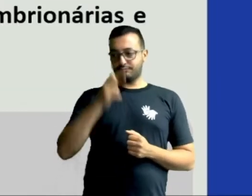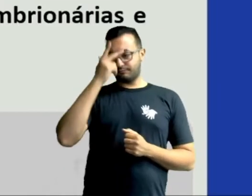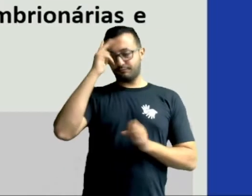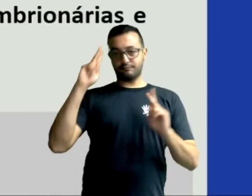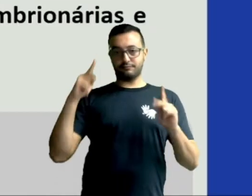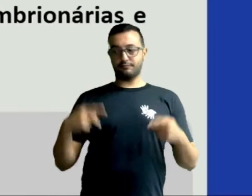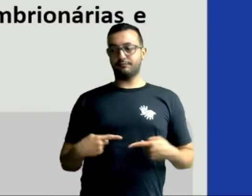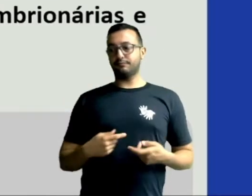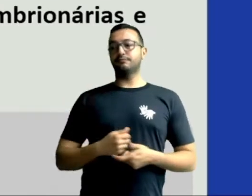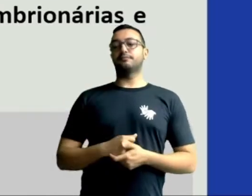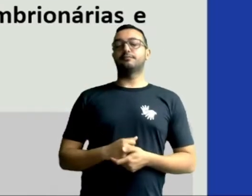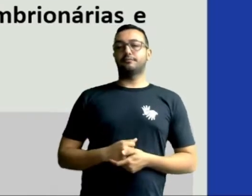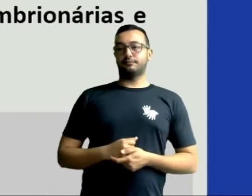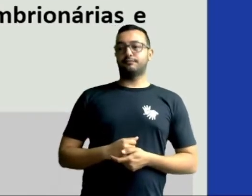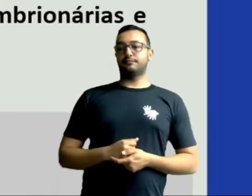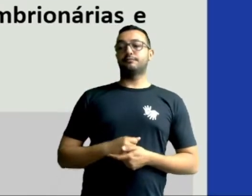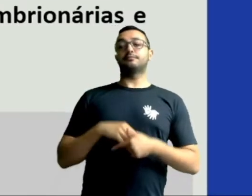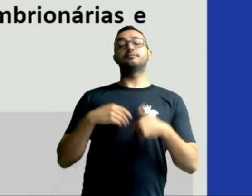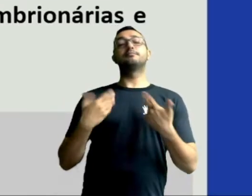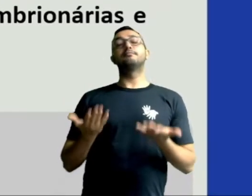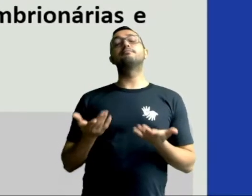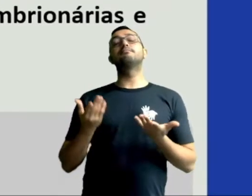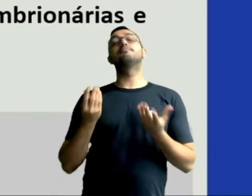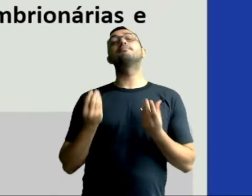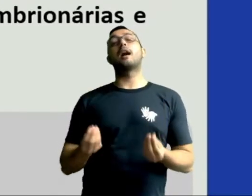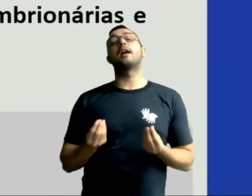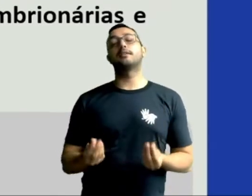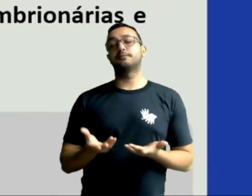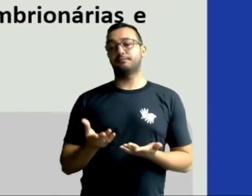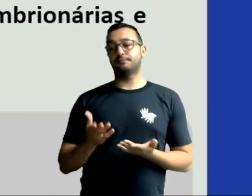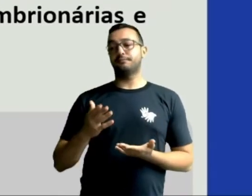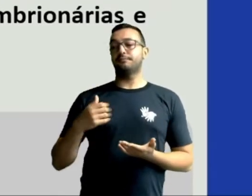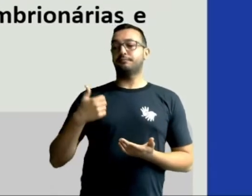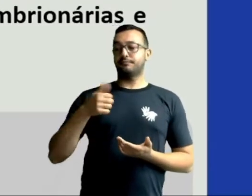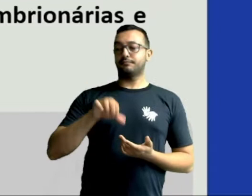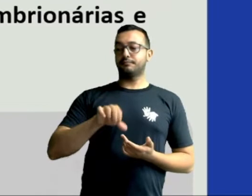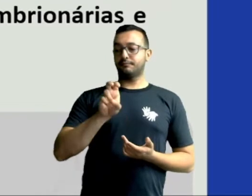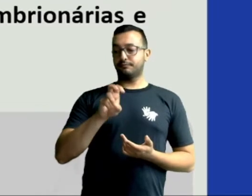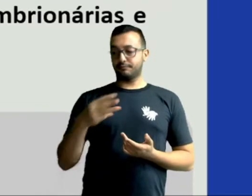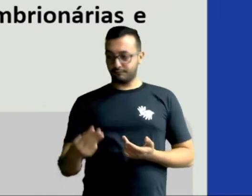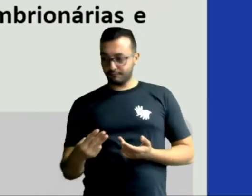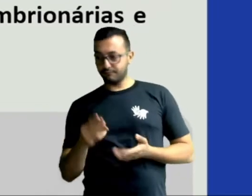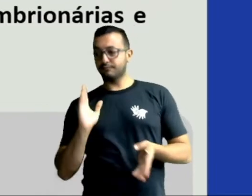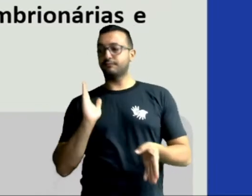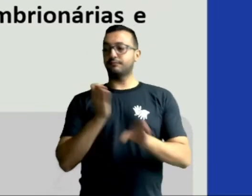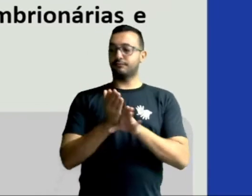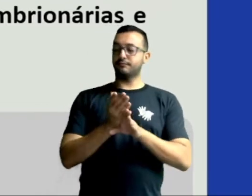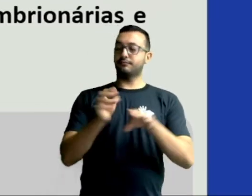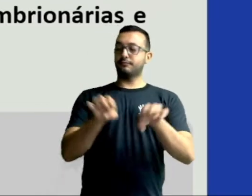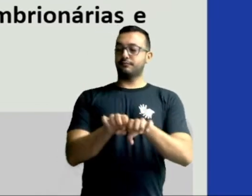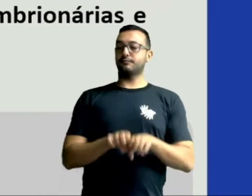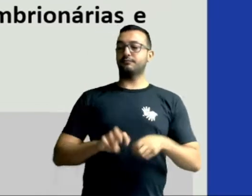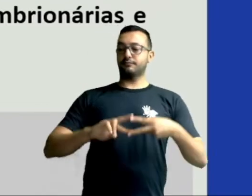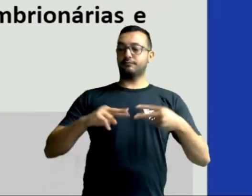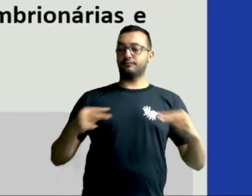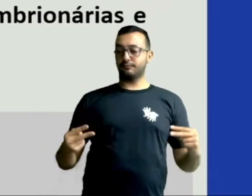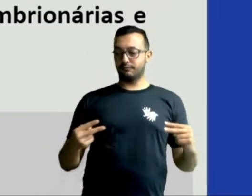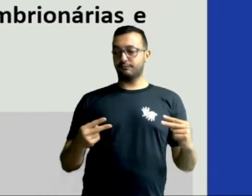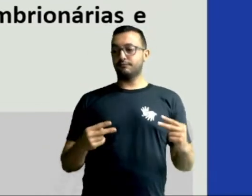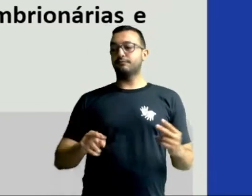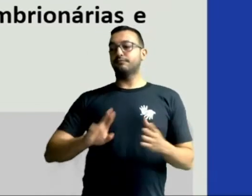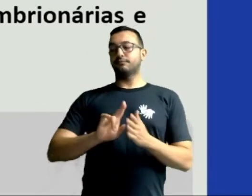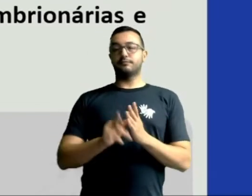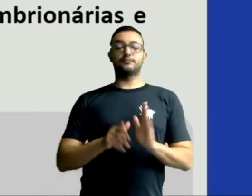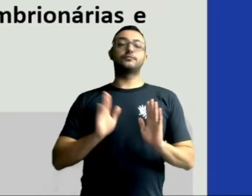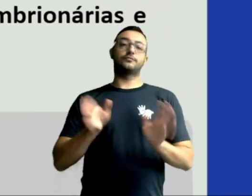seres humanos. E para que serve? Em 1953, né, a partir da descoberta da estrutura do DNA, né, em